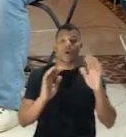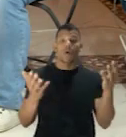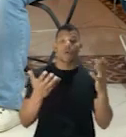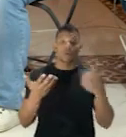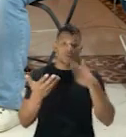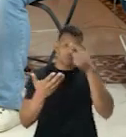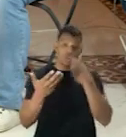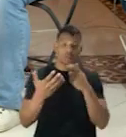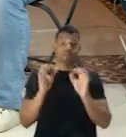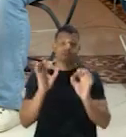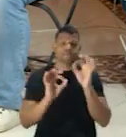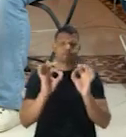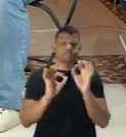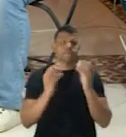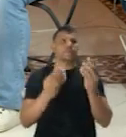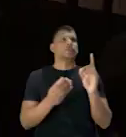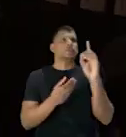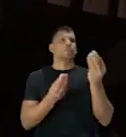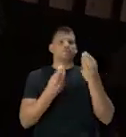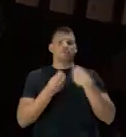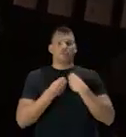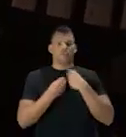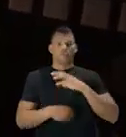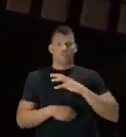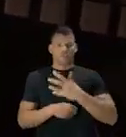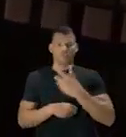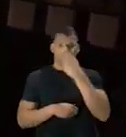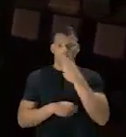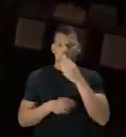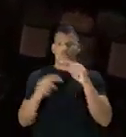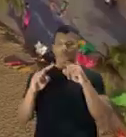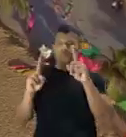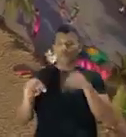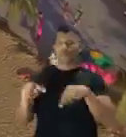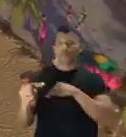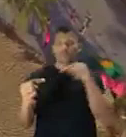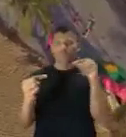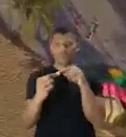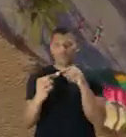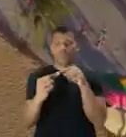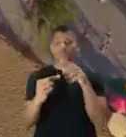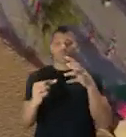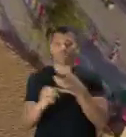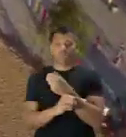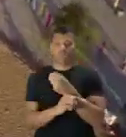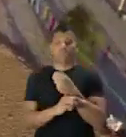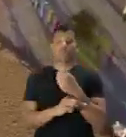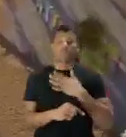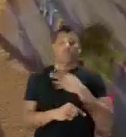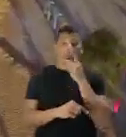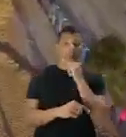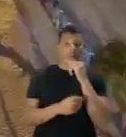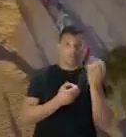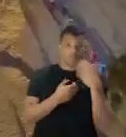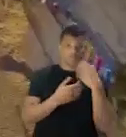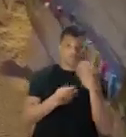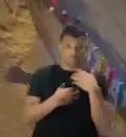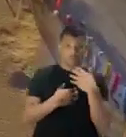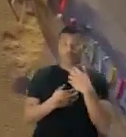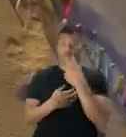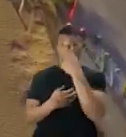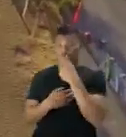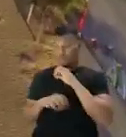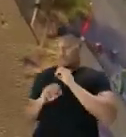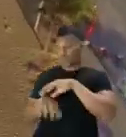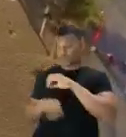deu. Se meu pai foi espelho em minha vida, quero ser pro meu filho espelho